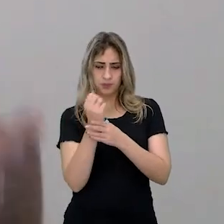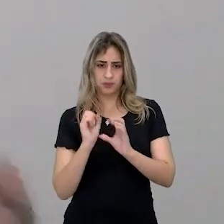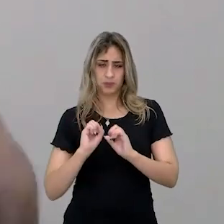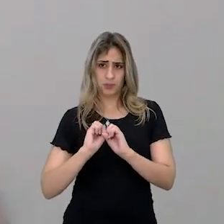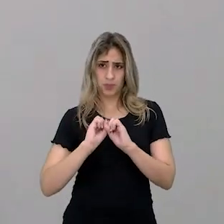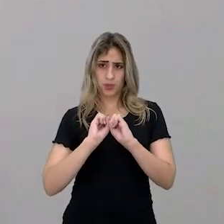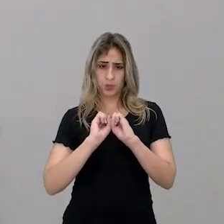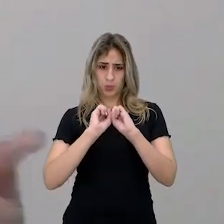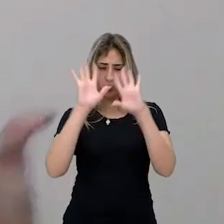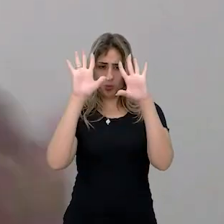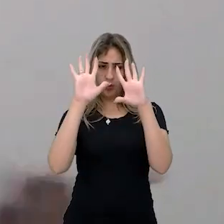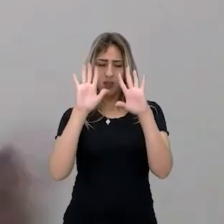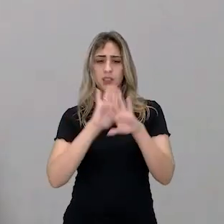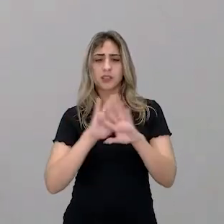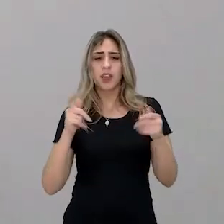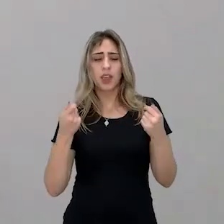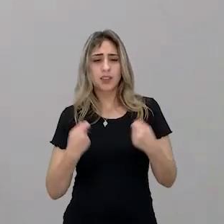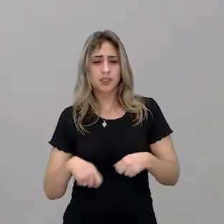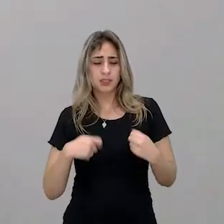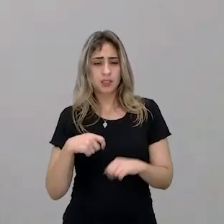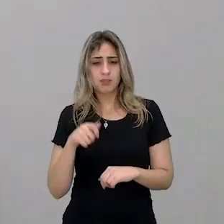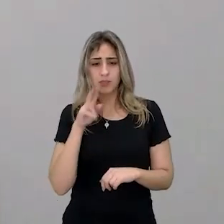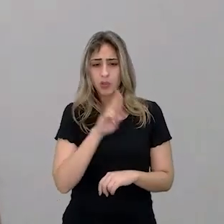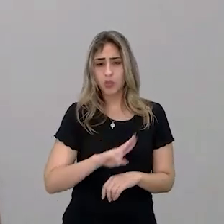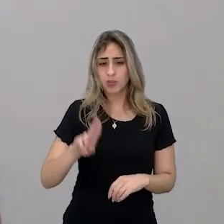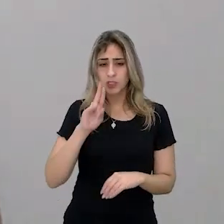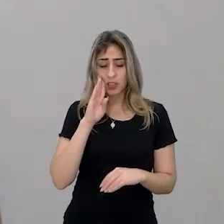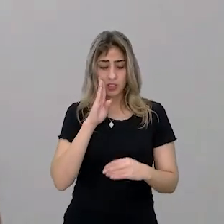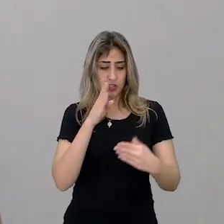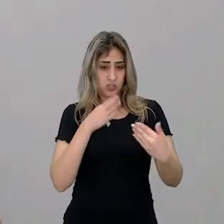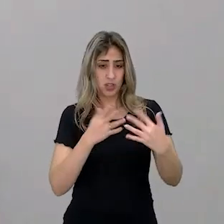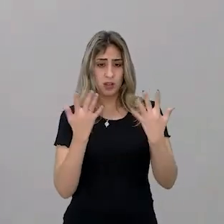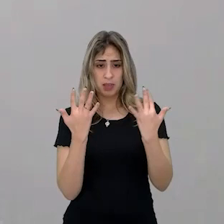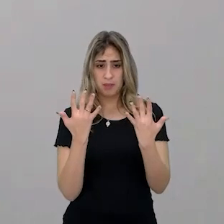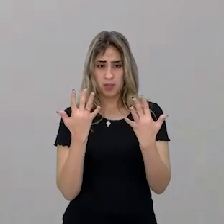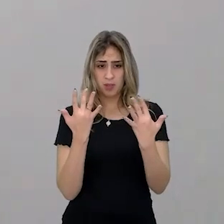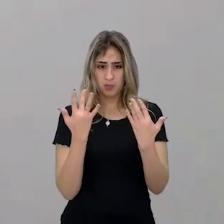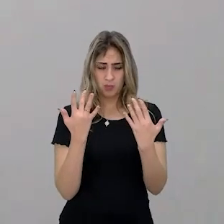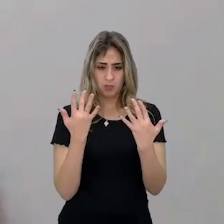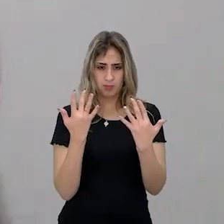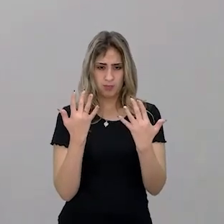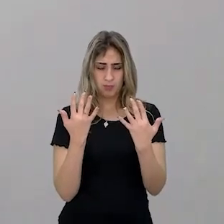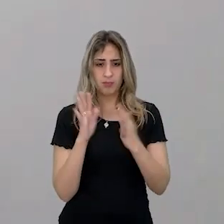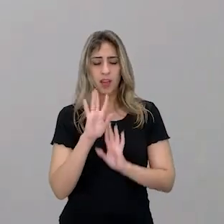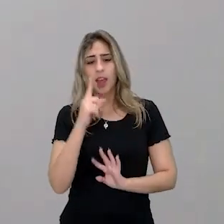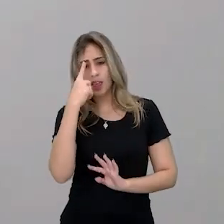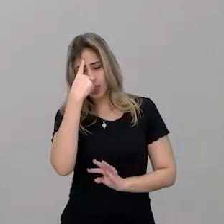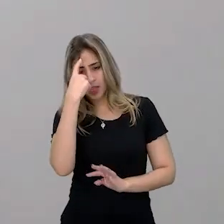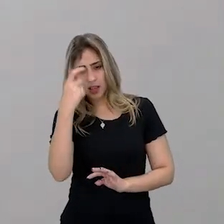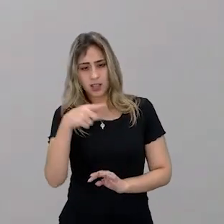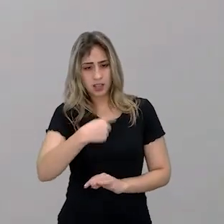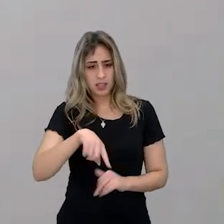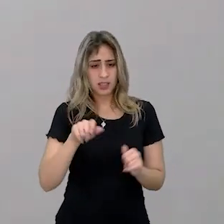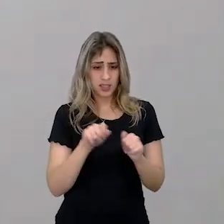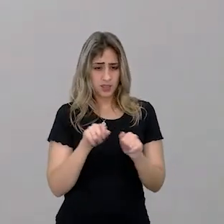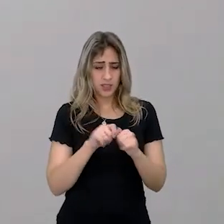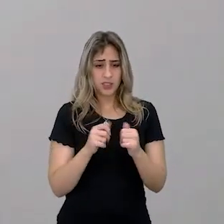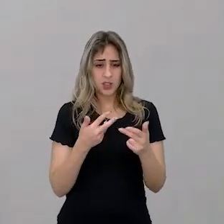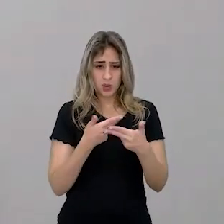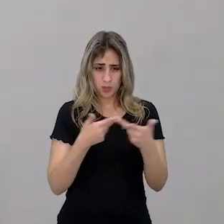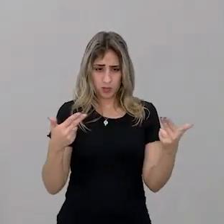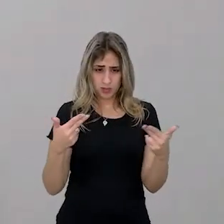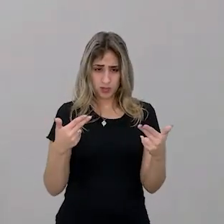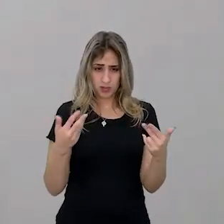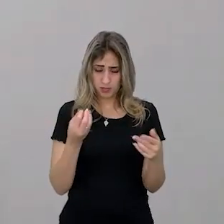cima sem necessariamente usar diretamente as mãos? A ideia é que eles façam alguma coisa que,